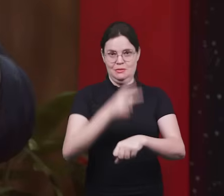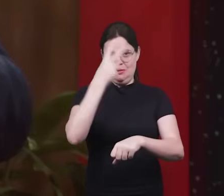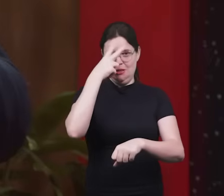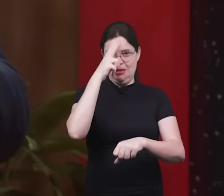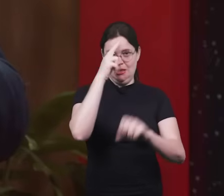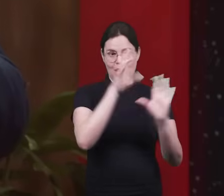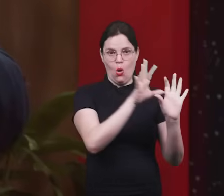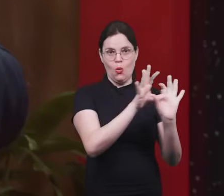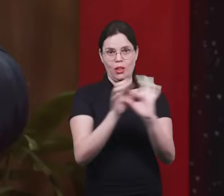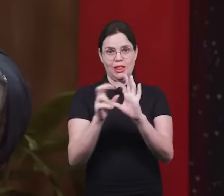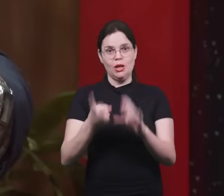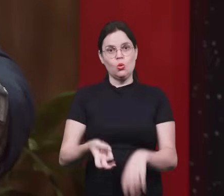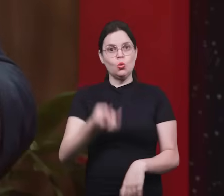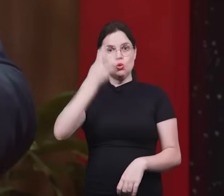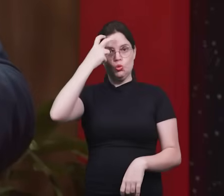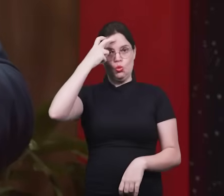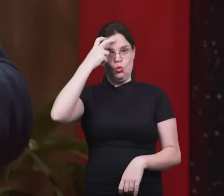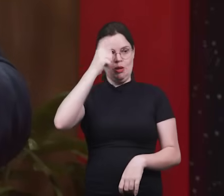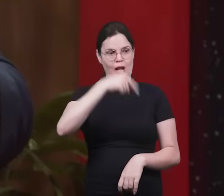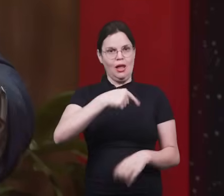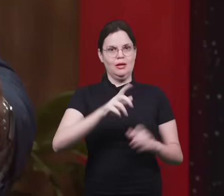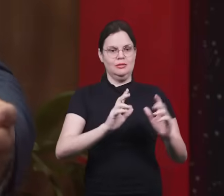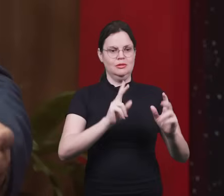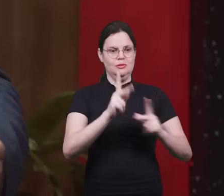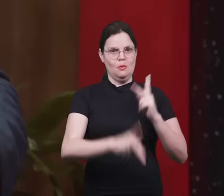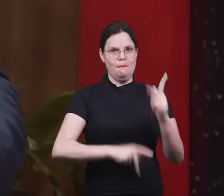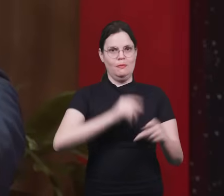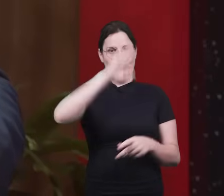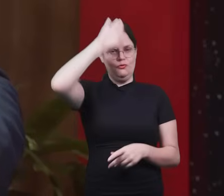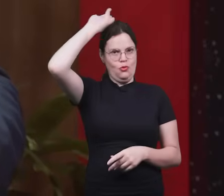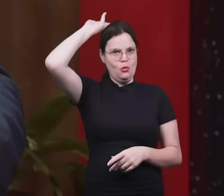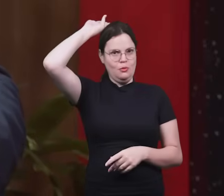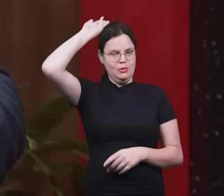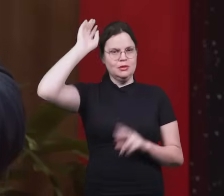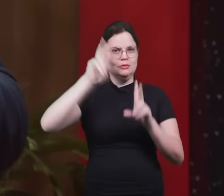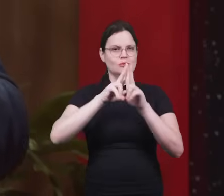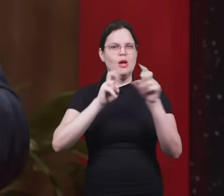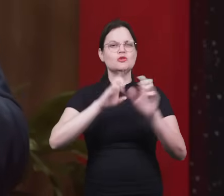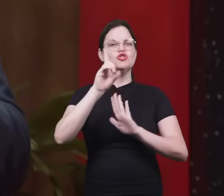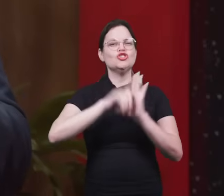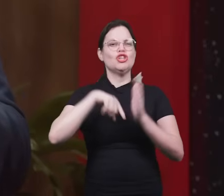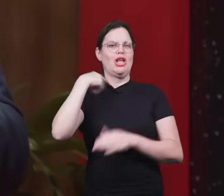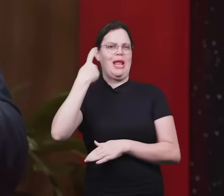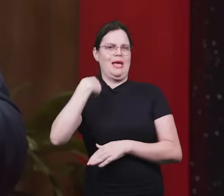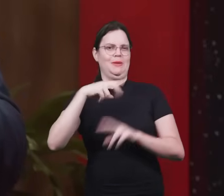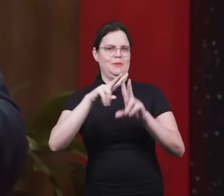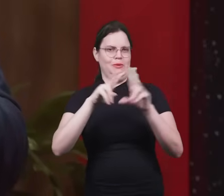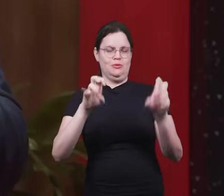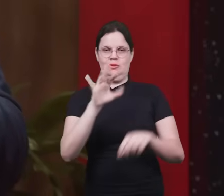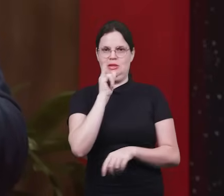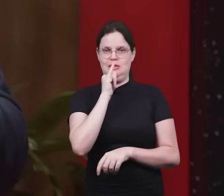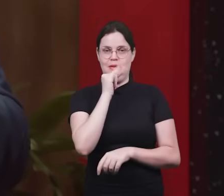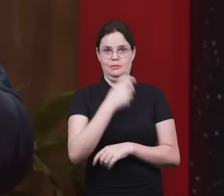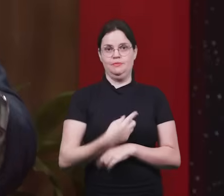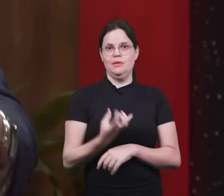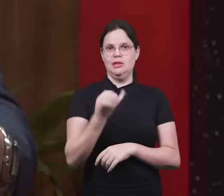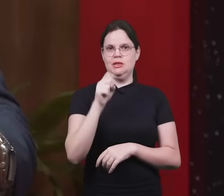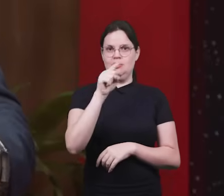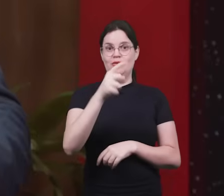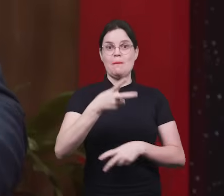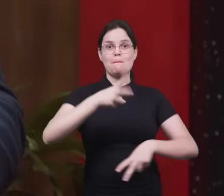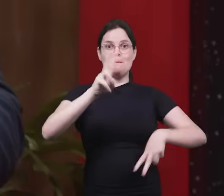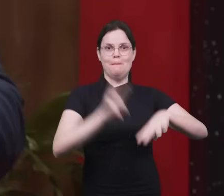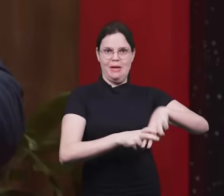em relação à cultura romana ou até mesmo o direito romano. Quando uma pessoa ela estava sendo